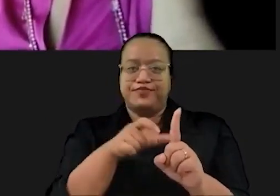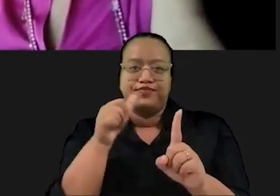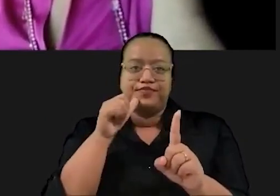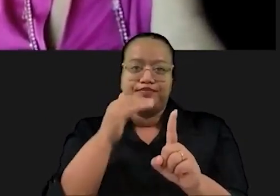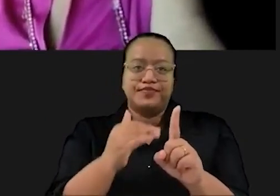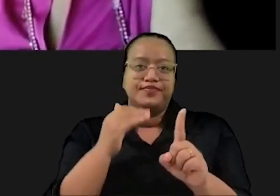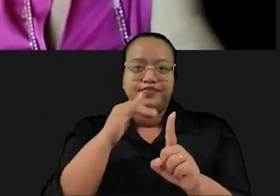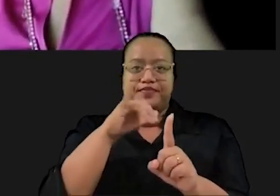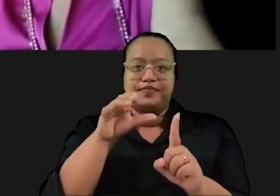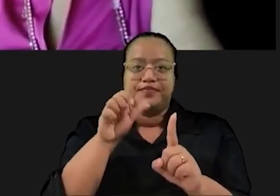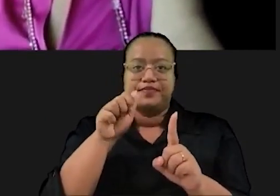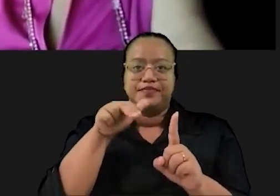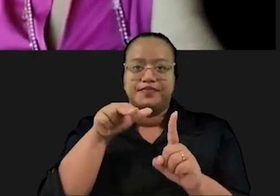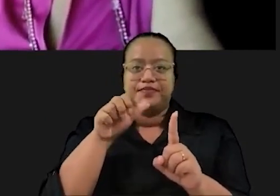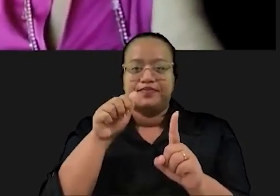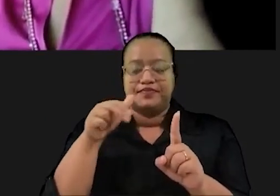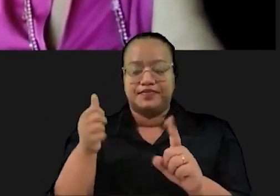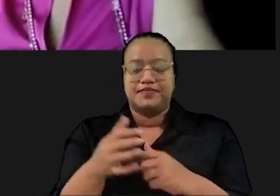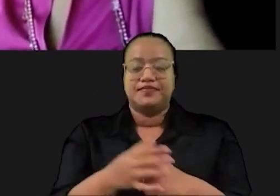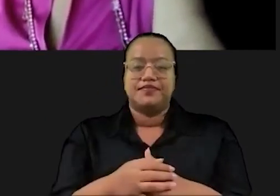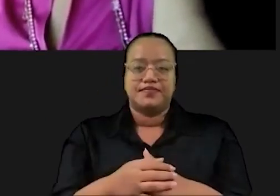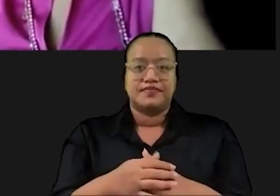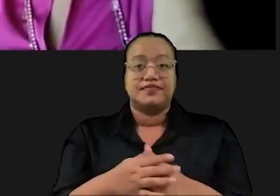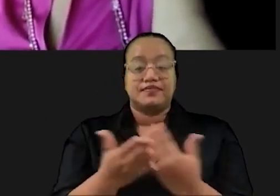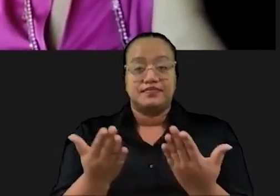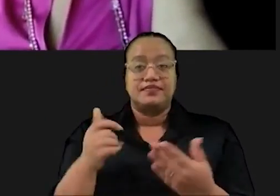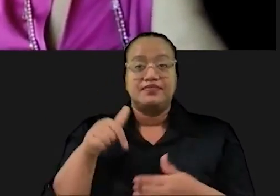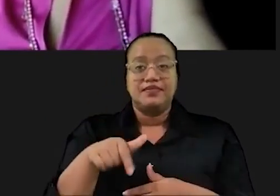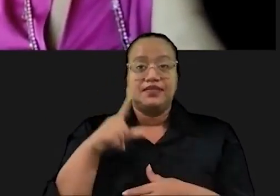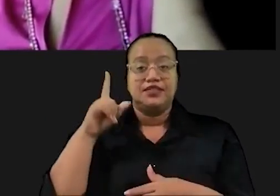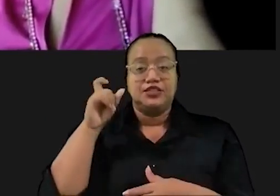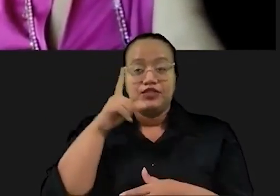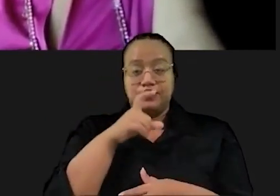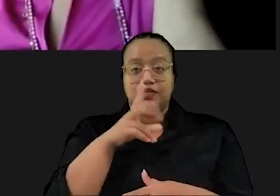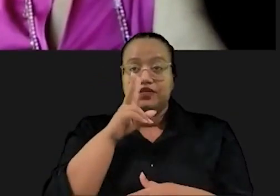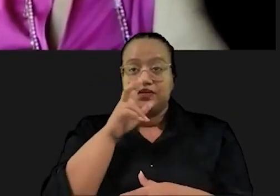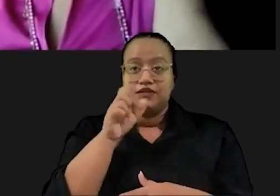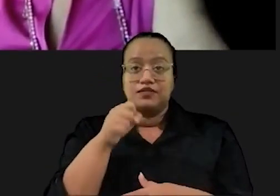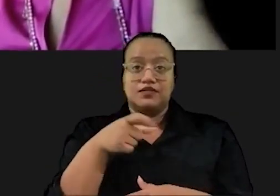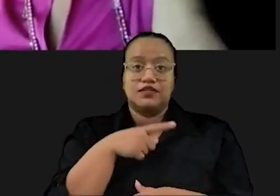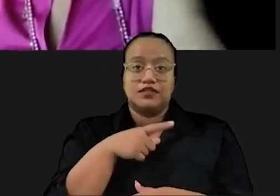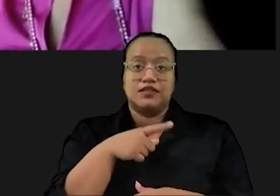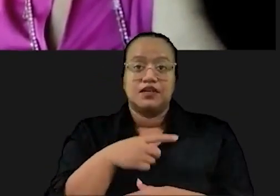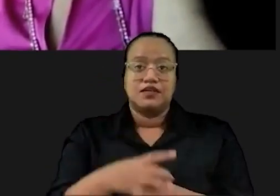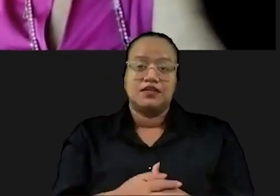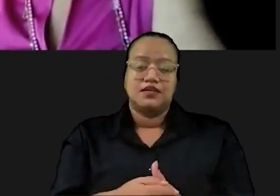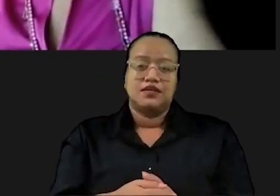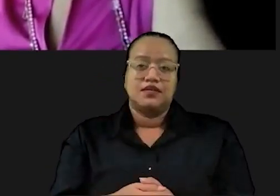nossas dificuldades aqui são tamanhas, e amanhã nós vamos ter esse encontro